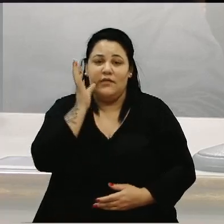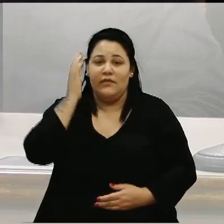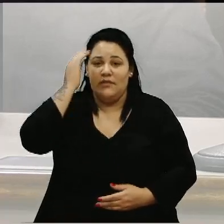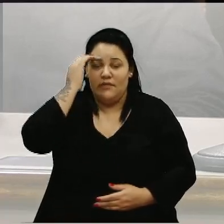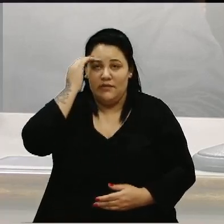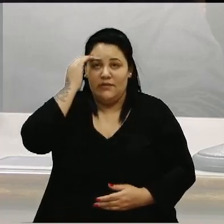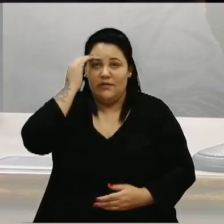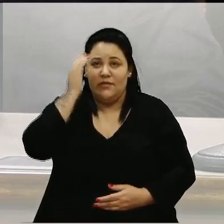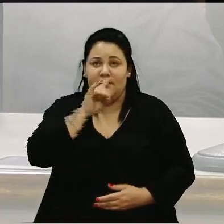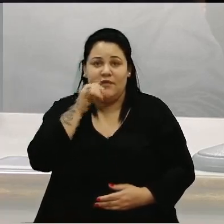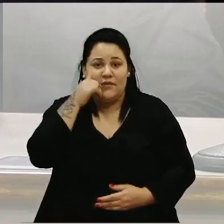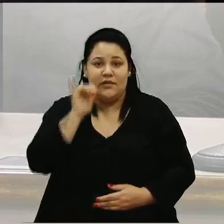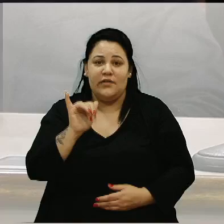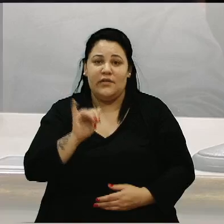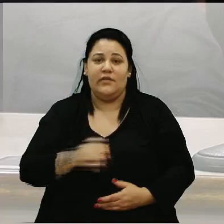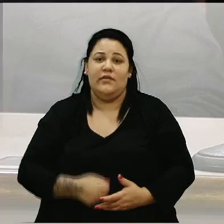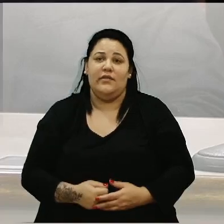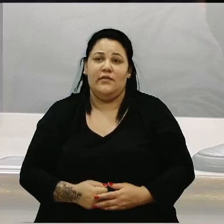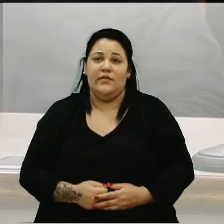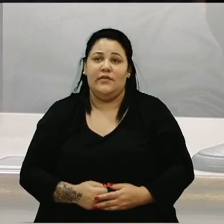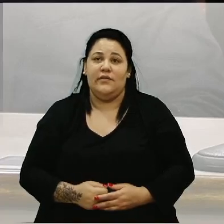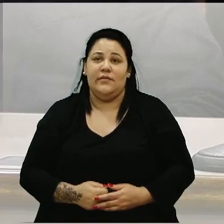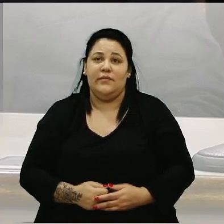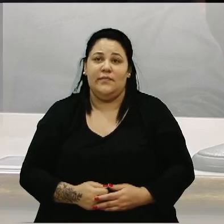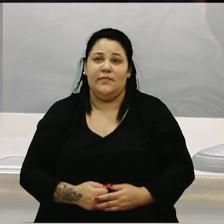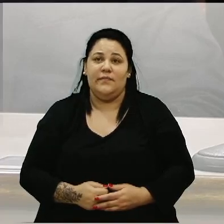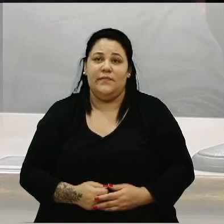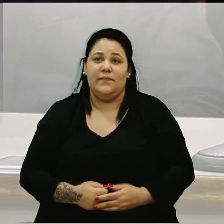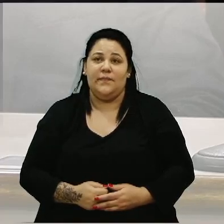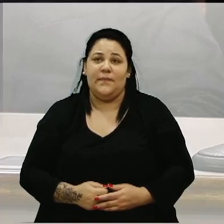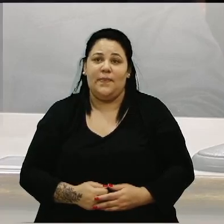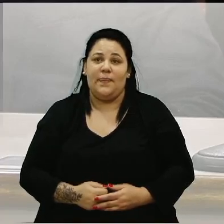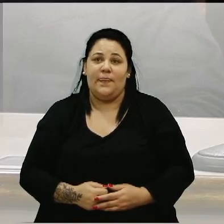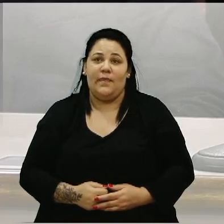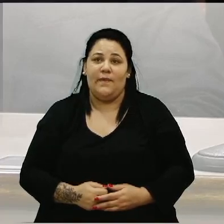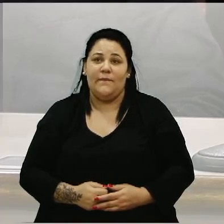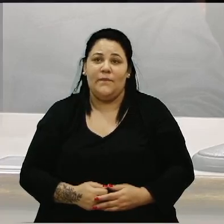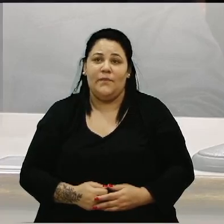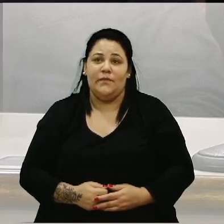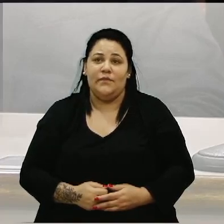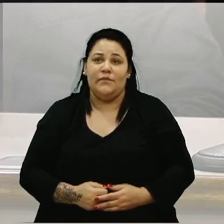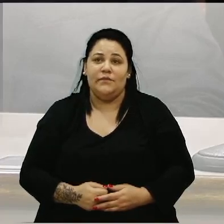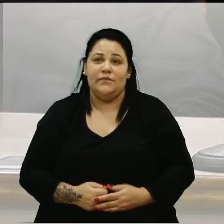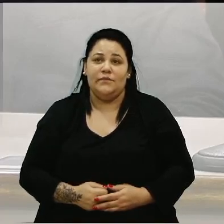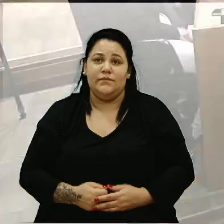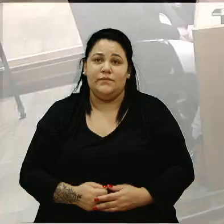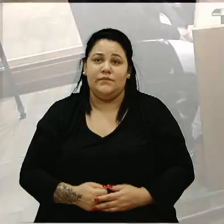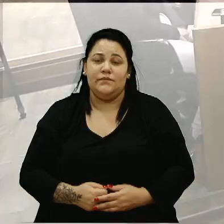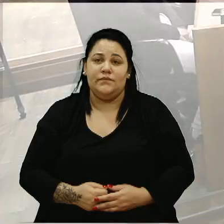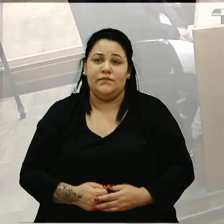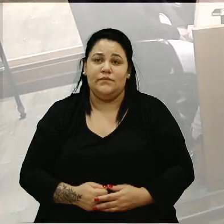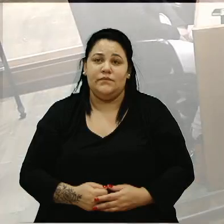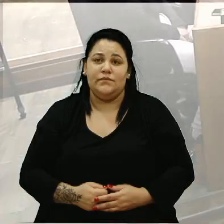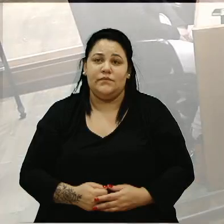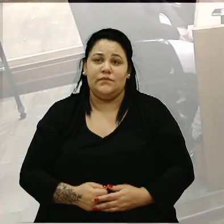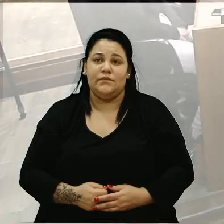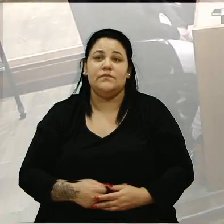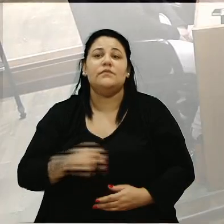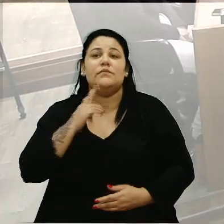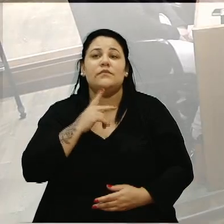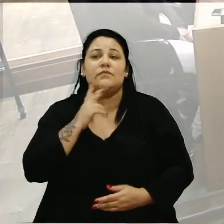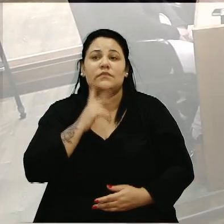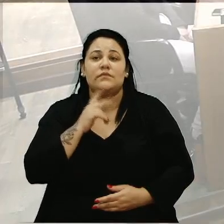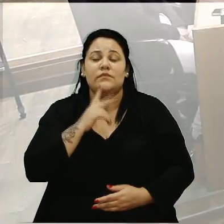para economizar lá na frente. Então, está sendo mal gerido os recursos da saúde em Caxias do Sul. Obrigado. Obrigada, vereador. Vereador Renato, seu à